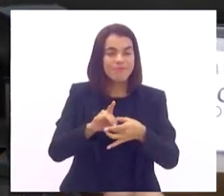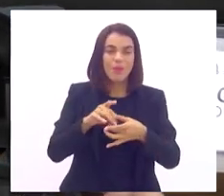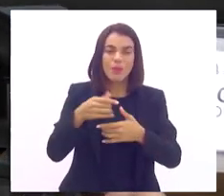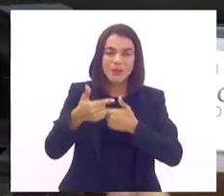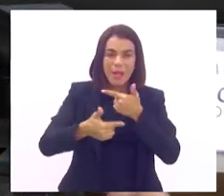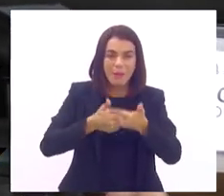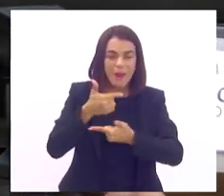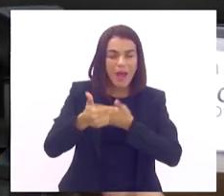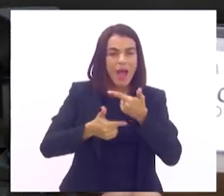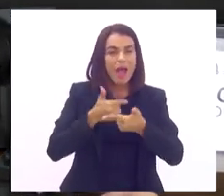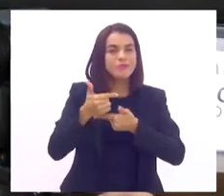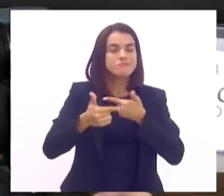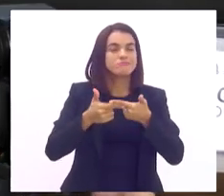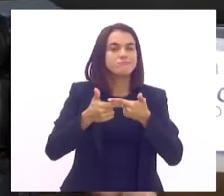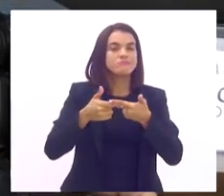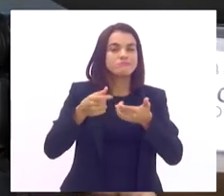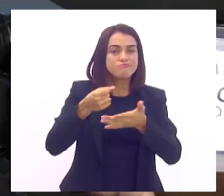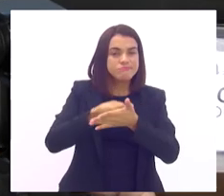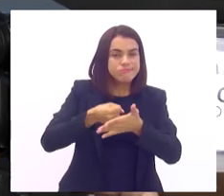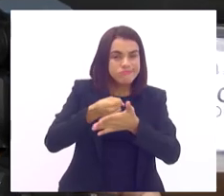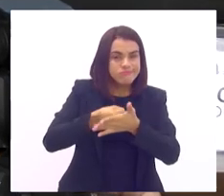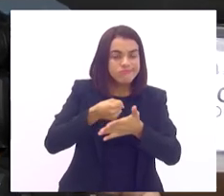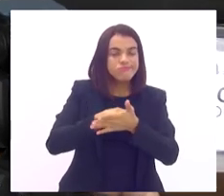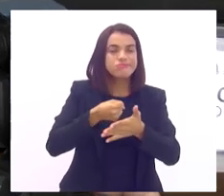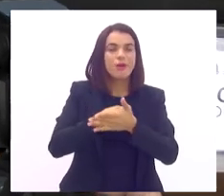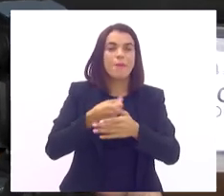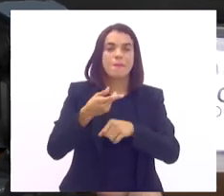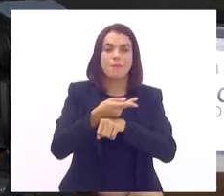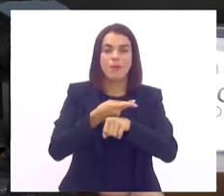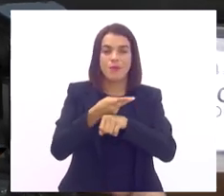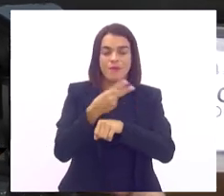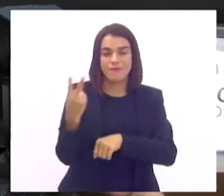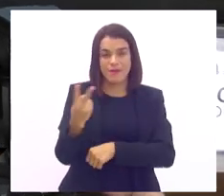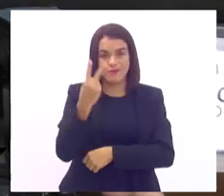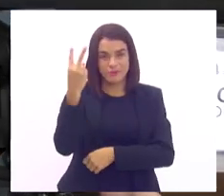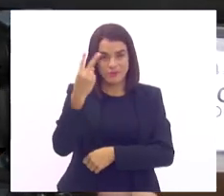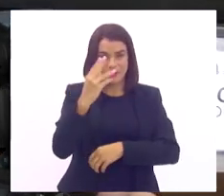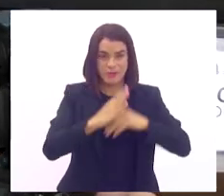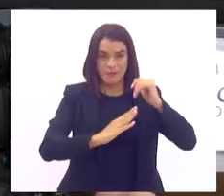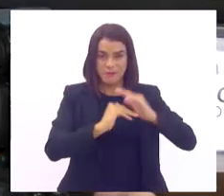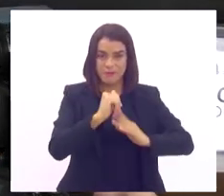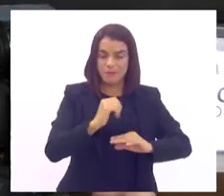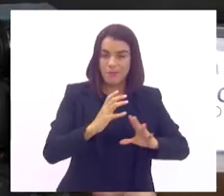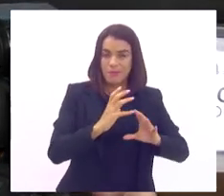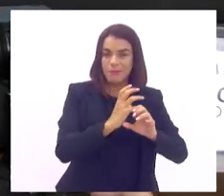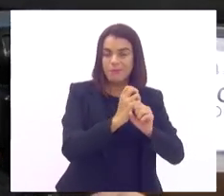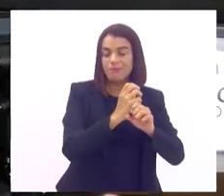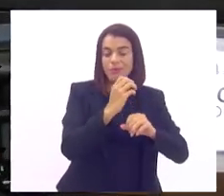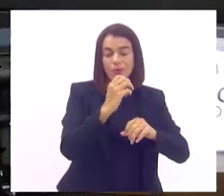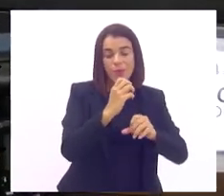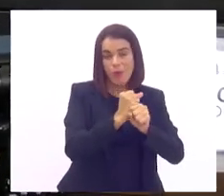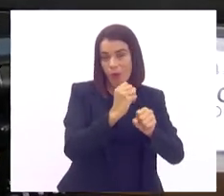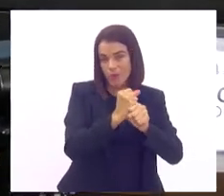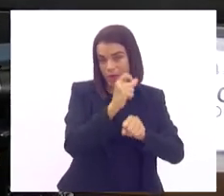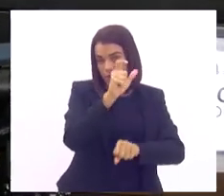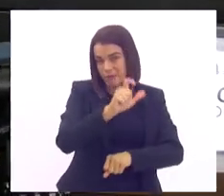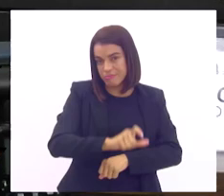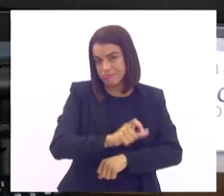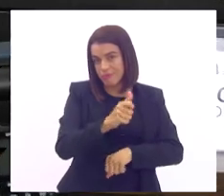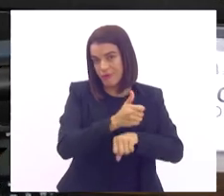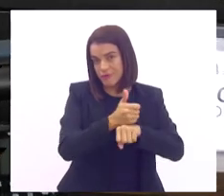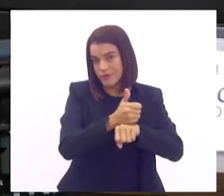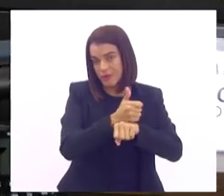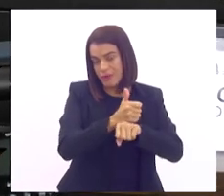trilhado juntos na busca desse reconhecimento e valorização social que nos move. Nós, profissionais